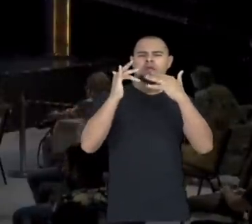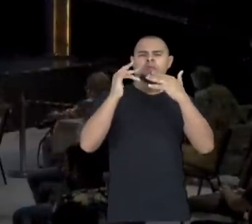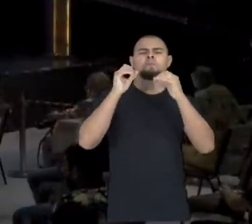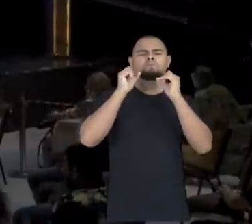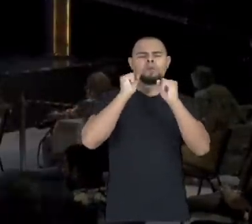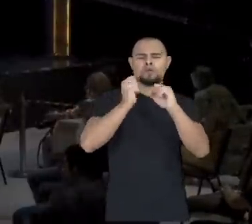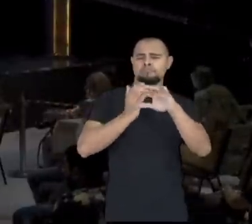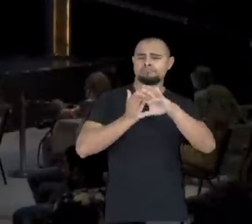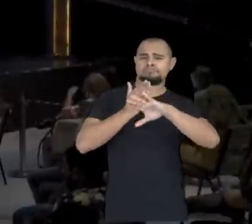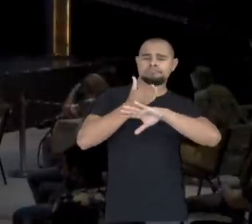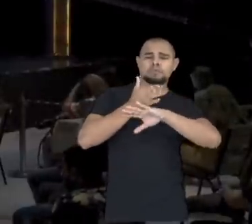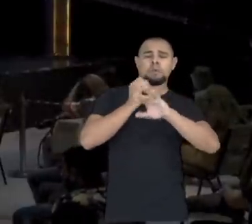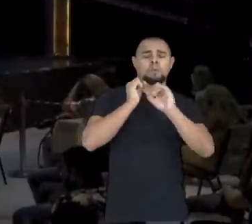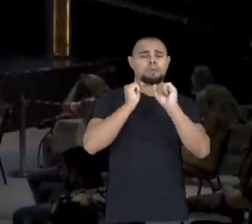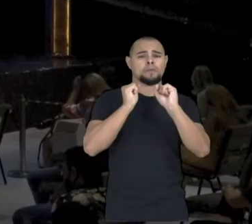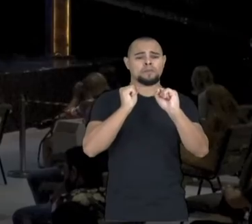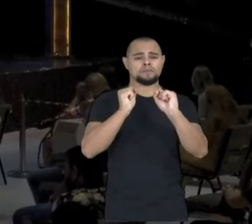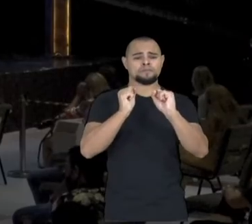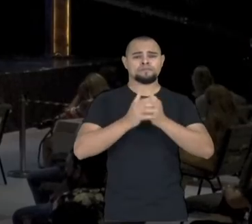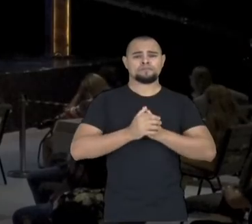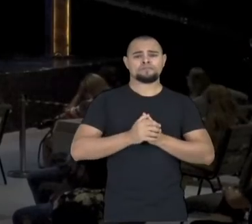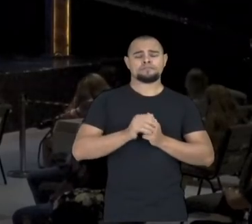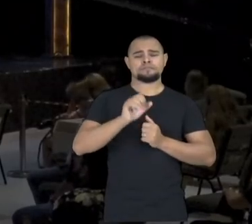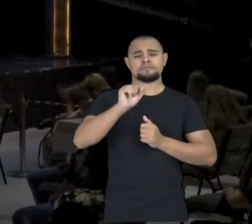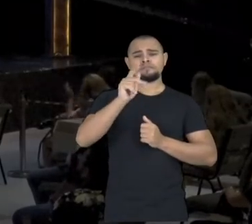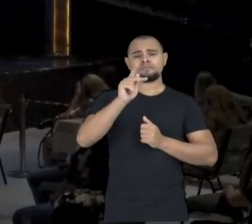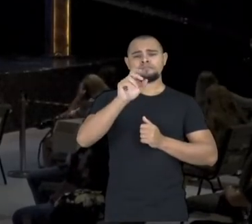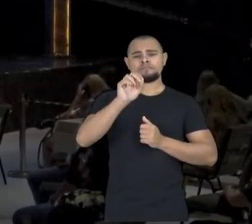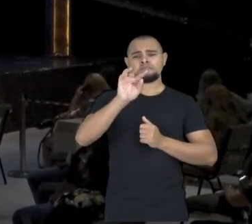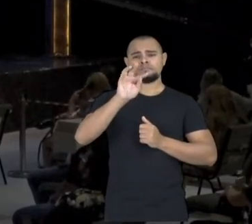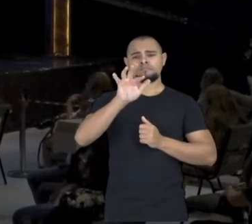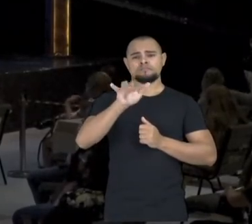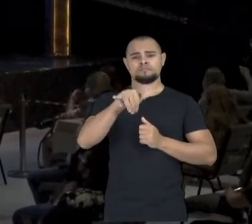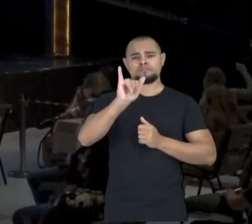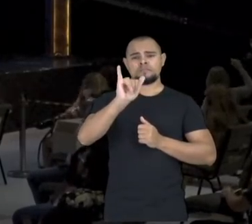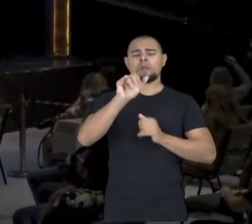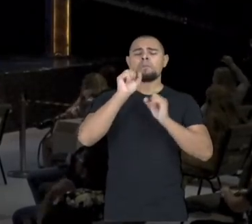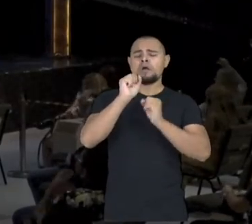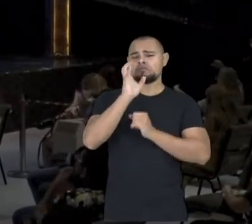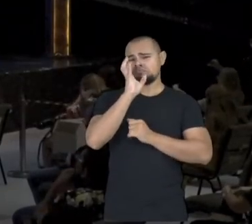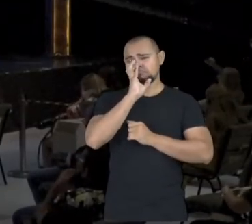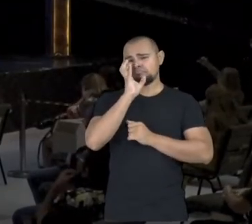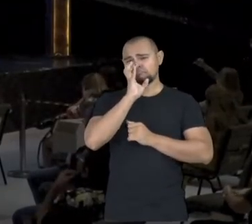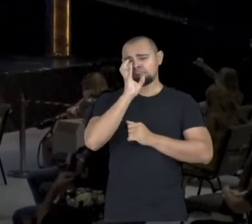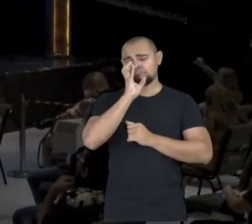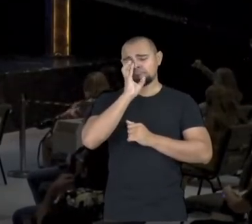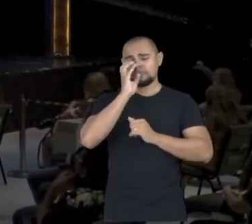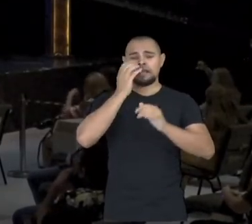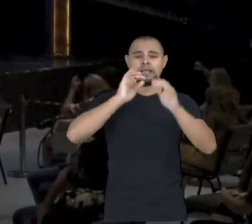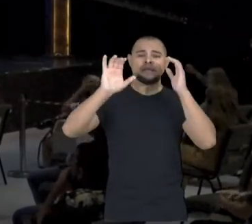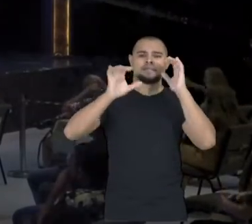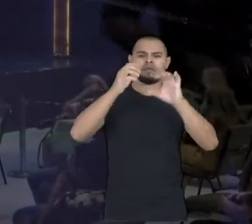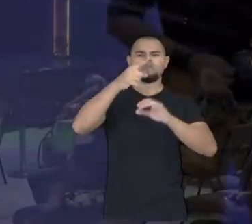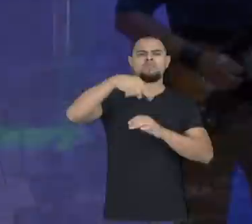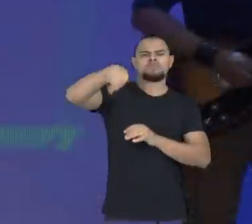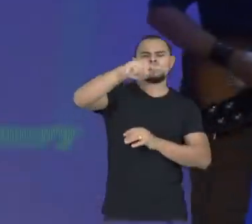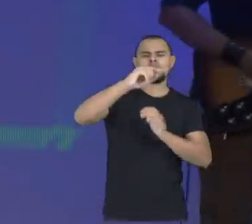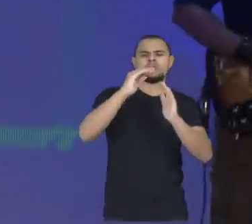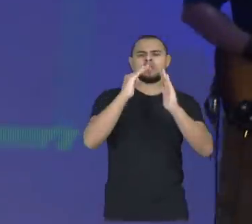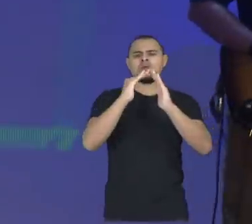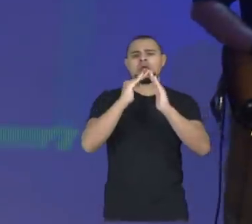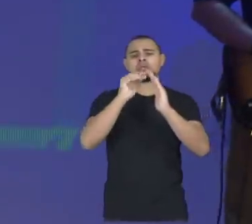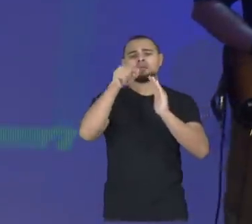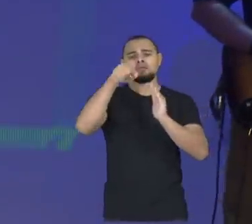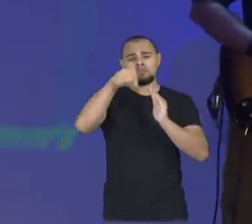plataformas digitais agora, você pode entrar no Spotify e ouvir essa canção. Eu peço que você que está em casa, você que está aqui, entra lá